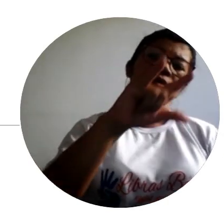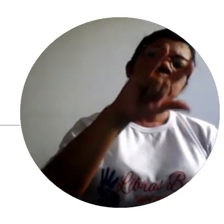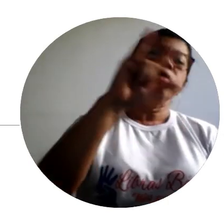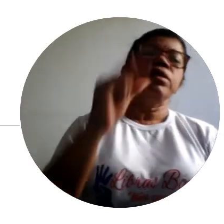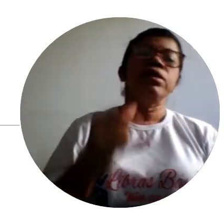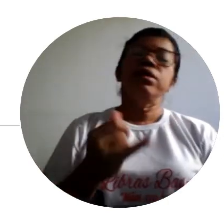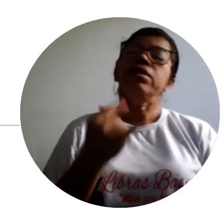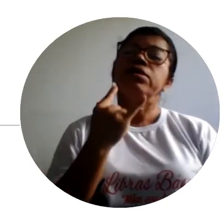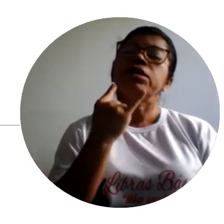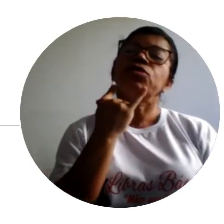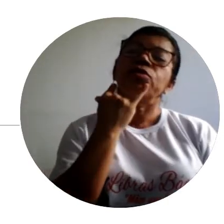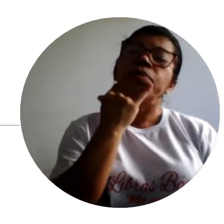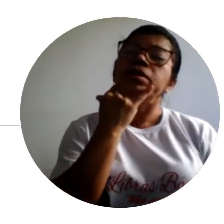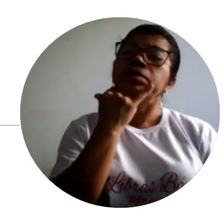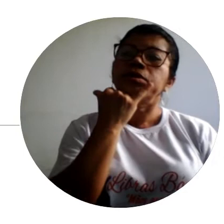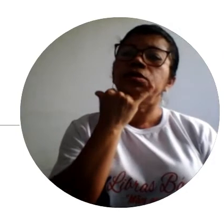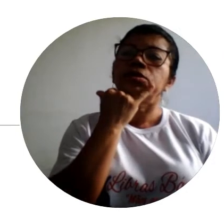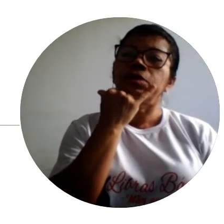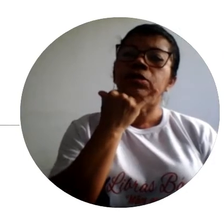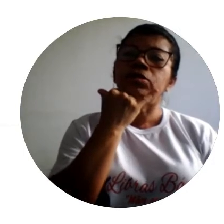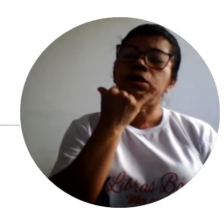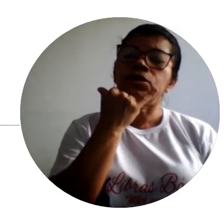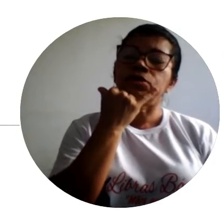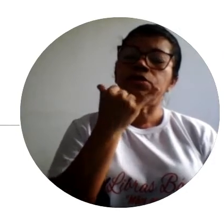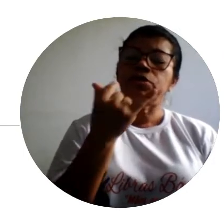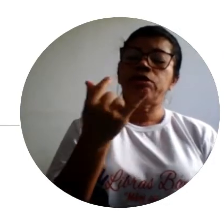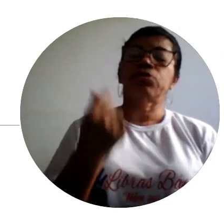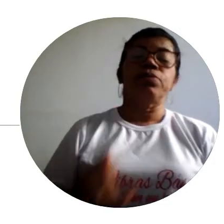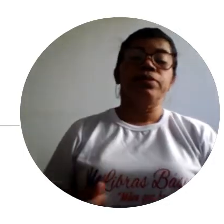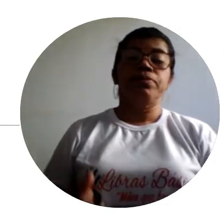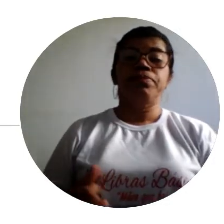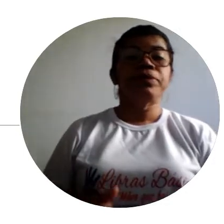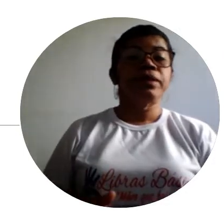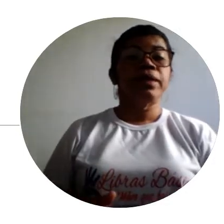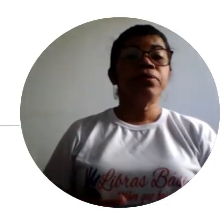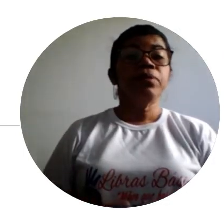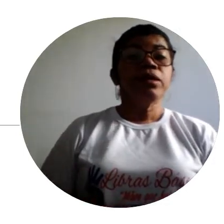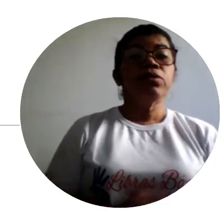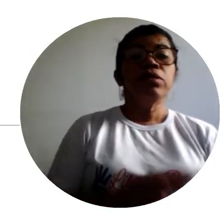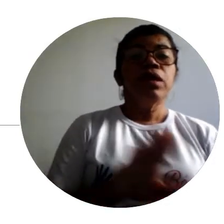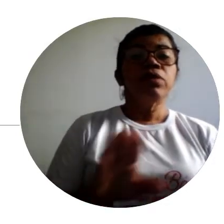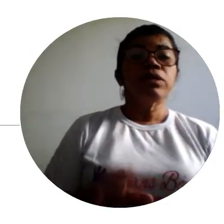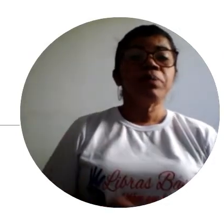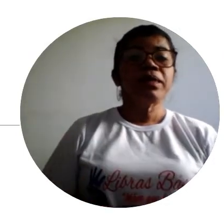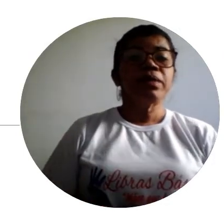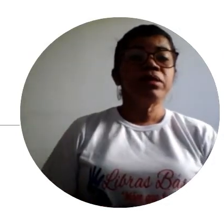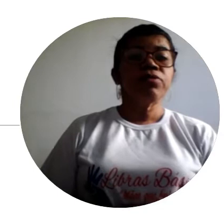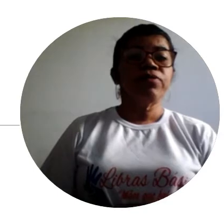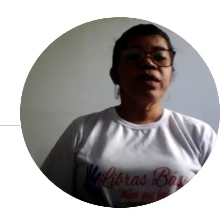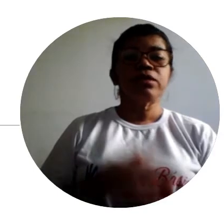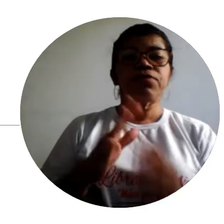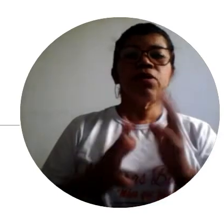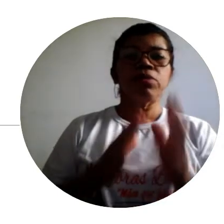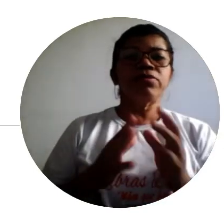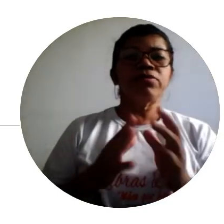olha. E desculpa. Colocou a mão no queixo, desculpa. Certo? Então, aí vocês percebem que